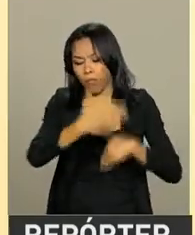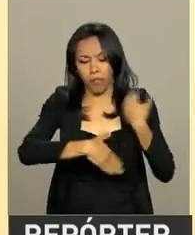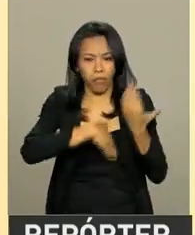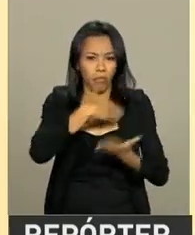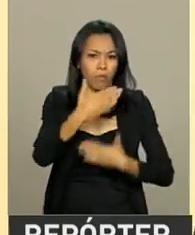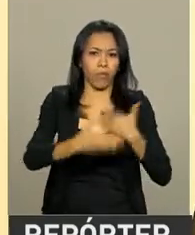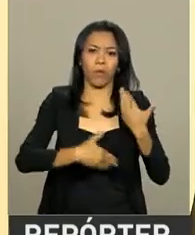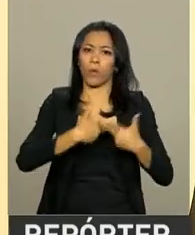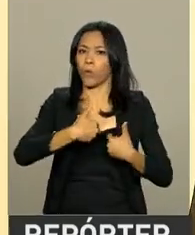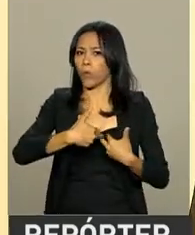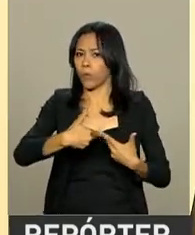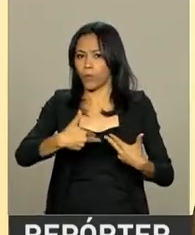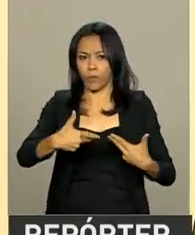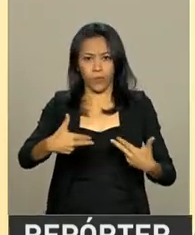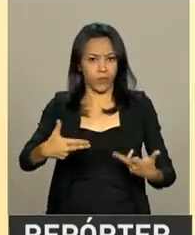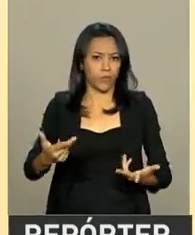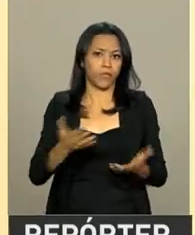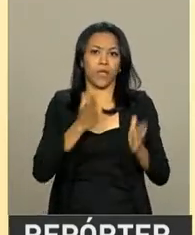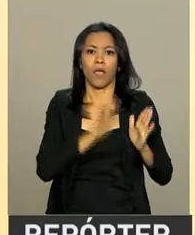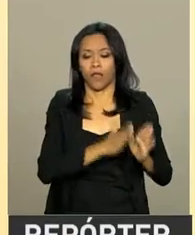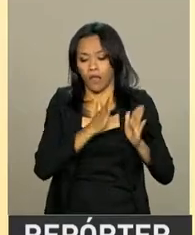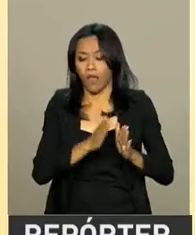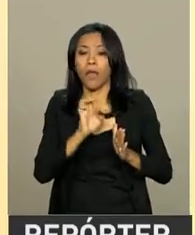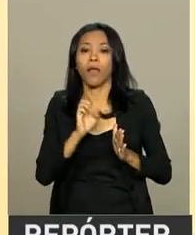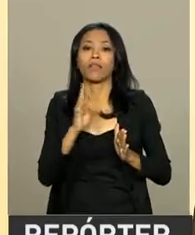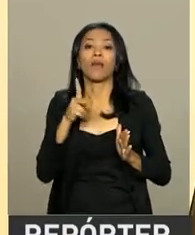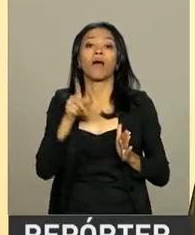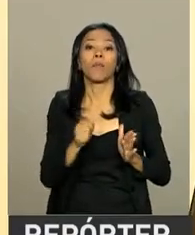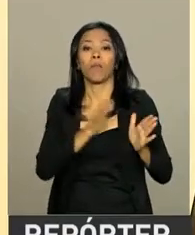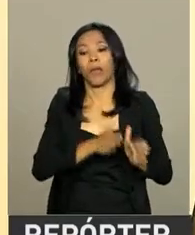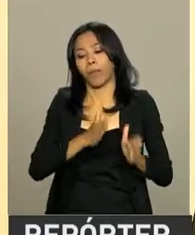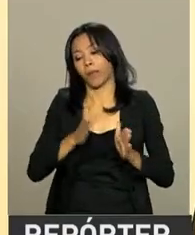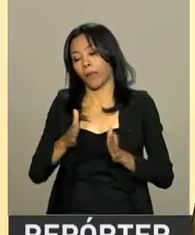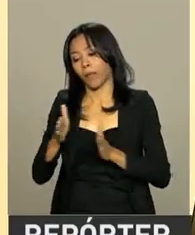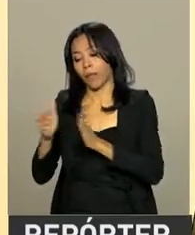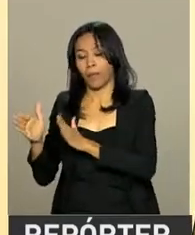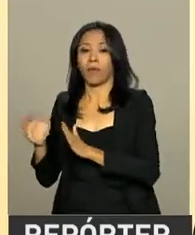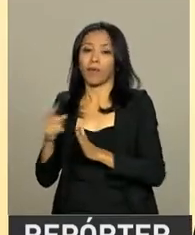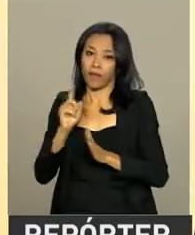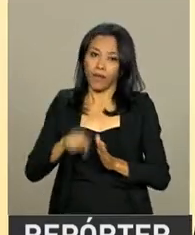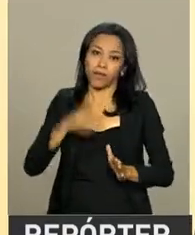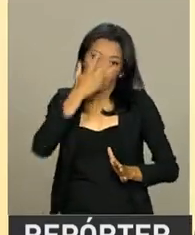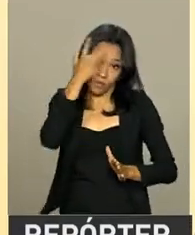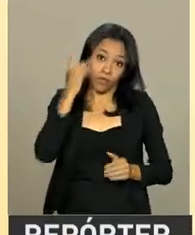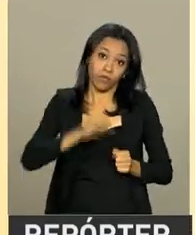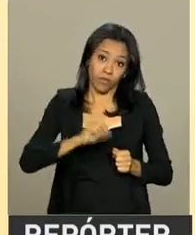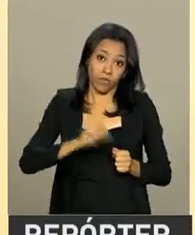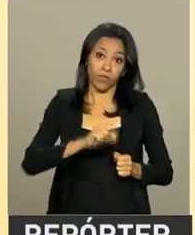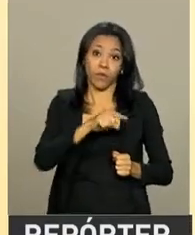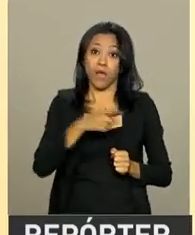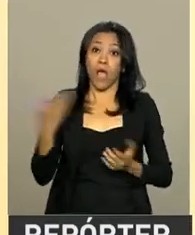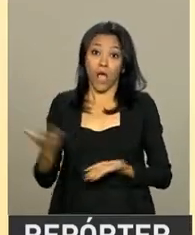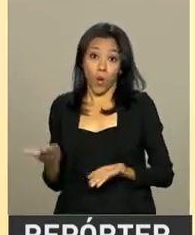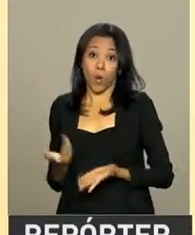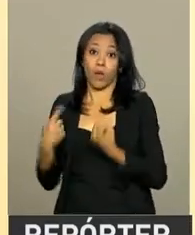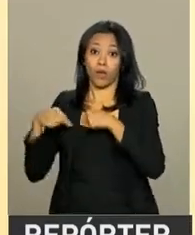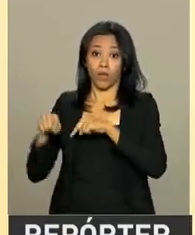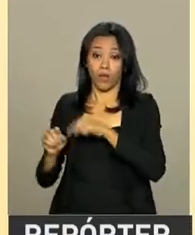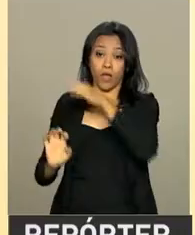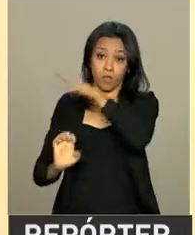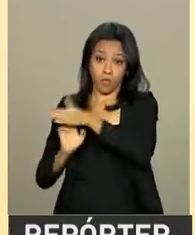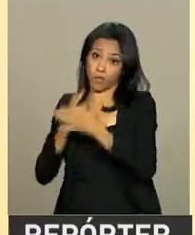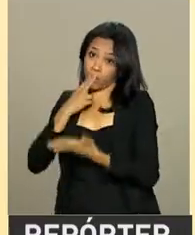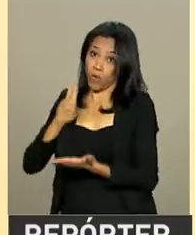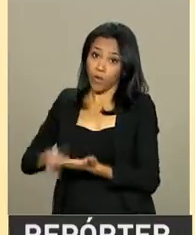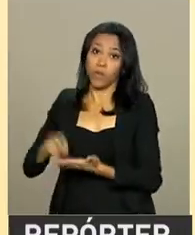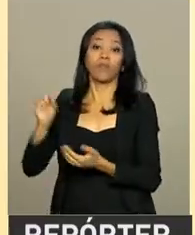essa retirada de etapas humanas do processo, os Correios, através desse convênio, passam